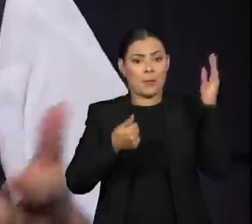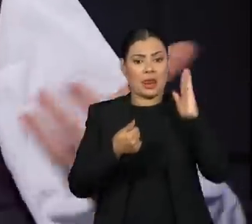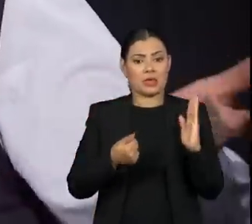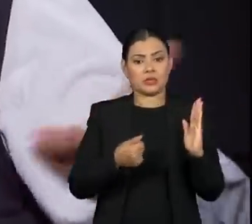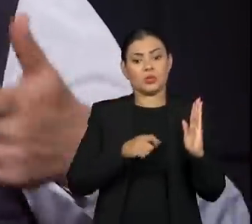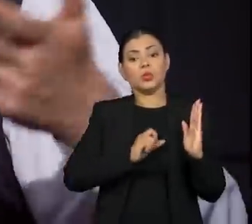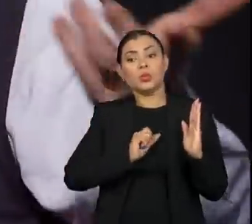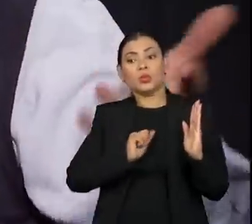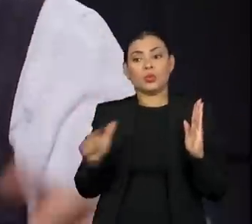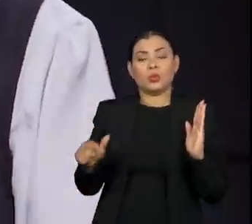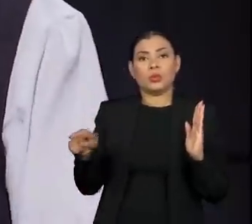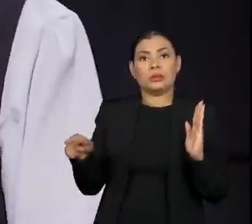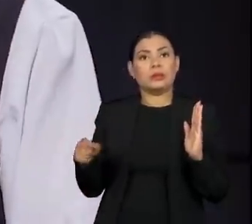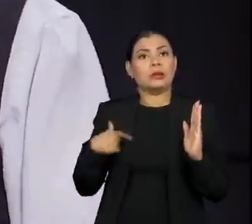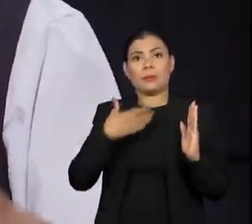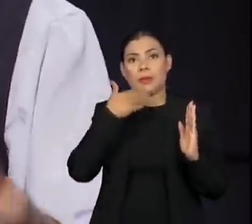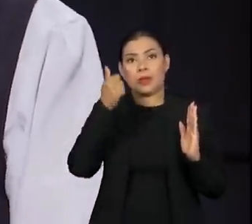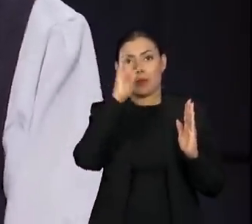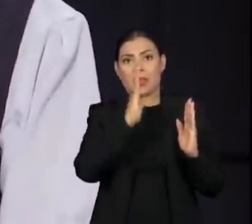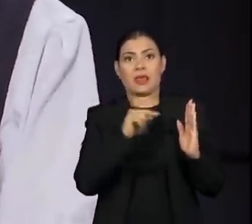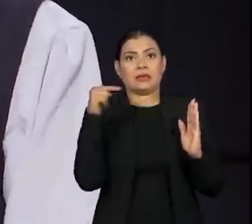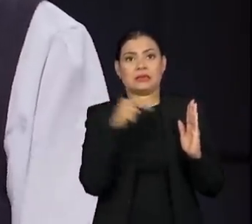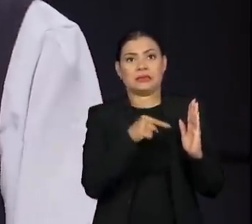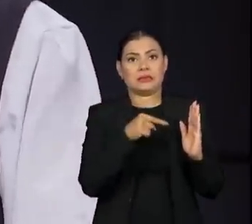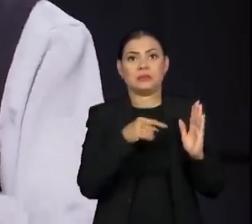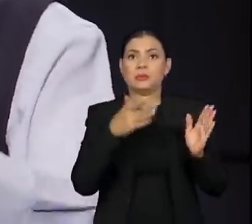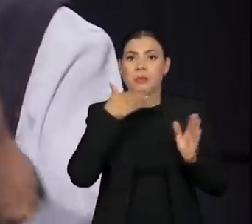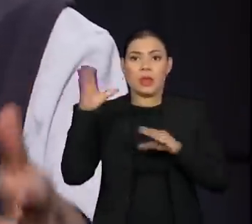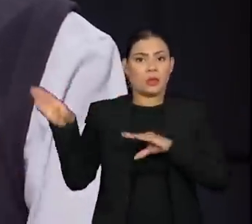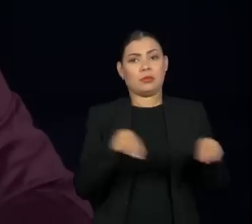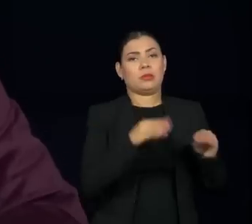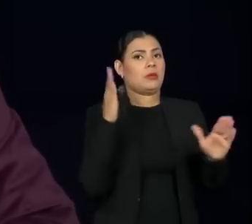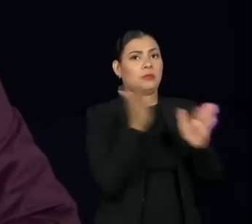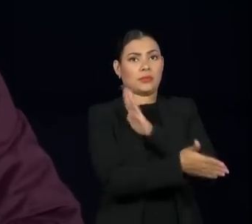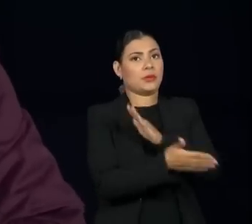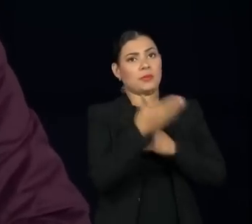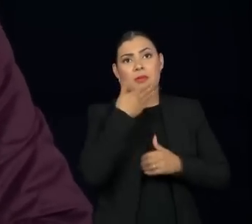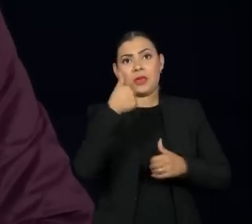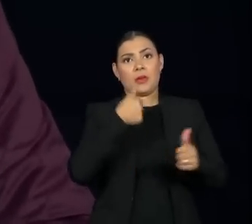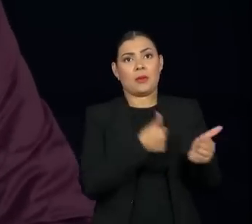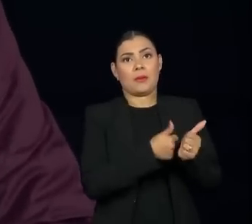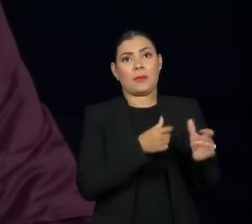ninguém vai usar Contrariar isso aí